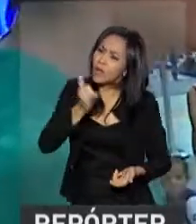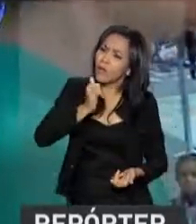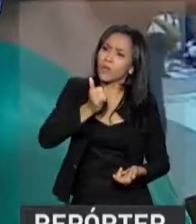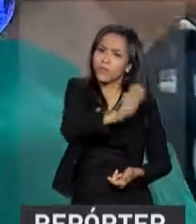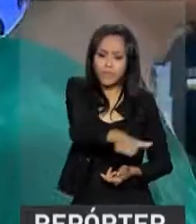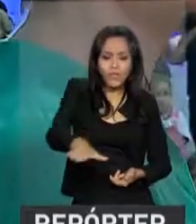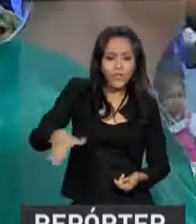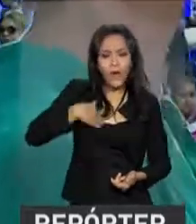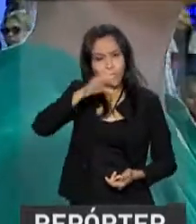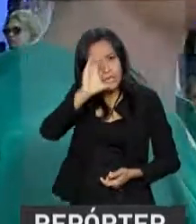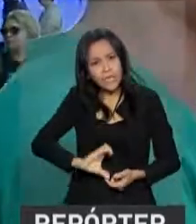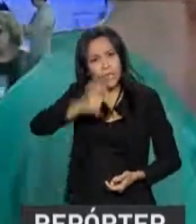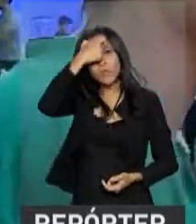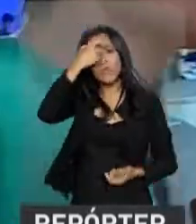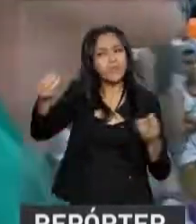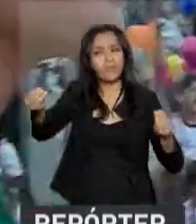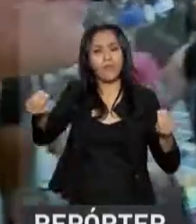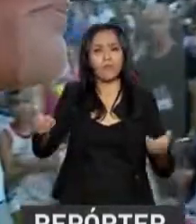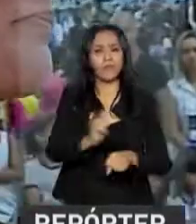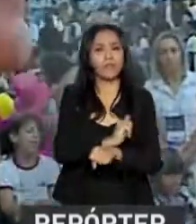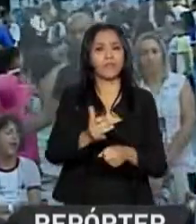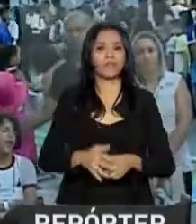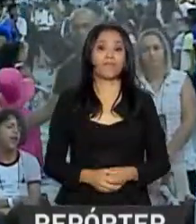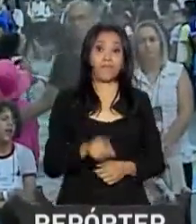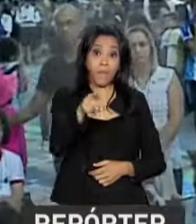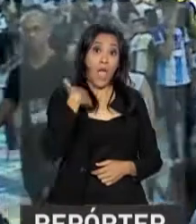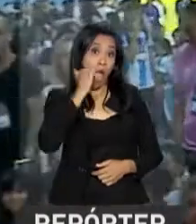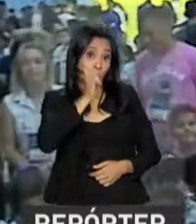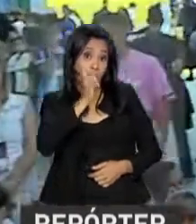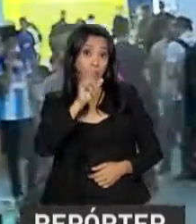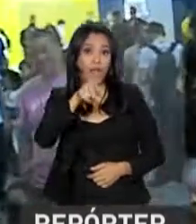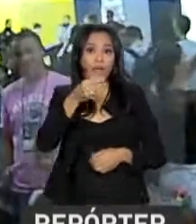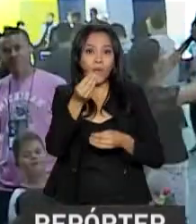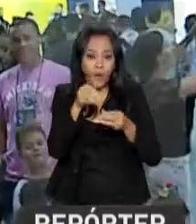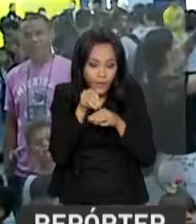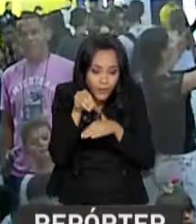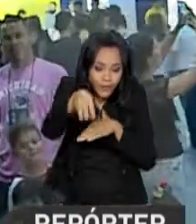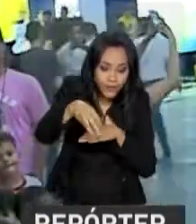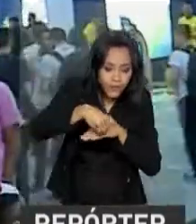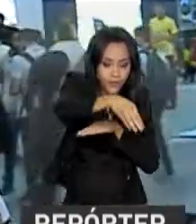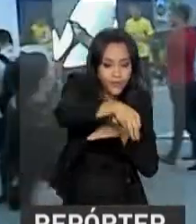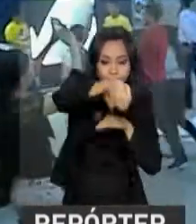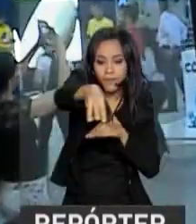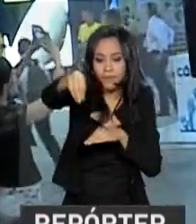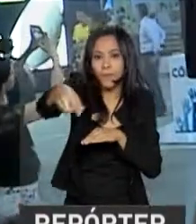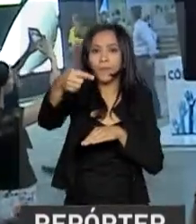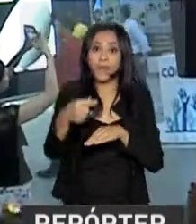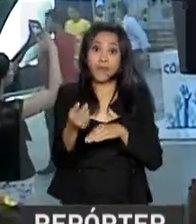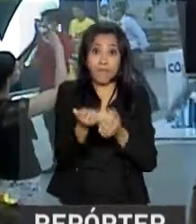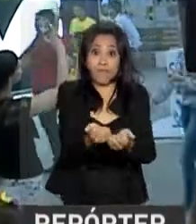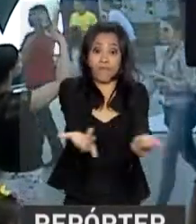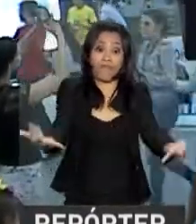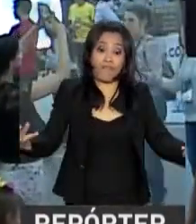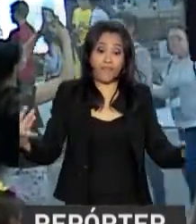para formar cidadãos mais conscientes. A contação de história é uma semente lançada no jardim fértil das crianças, né? Certamente